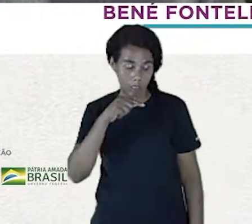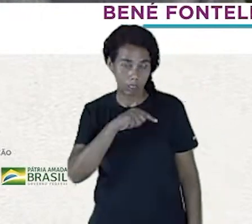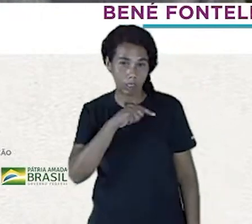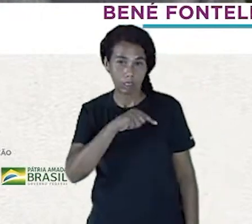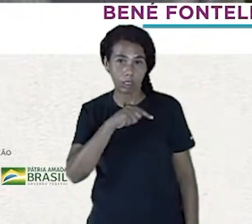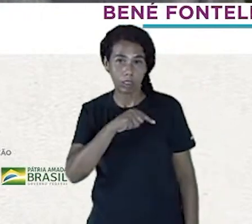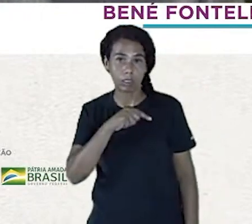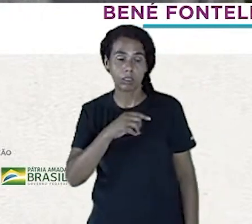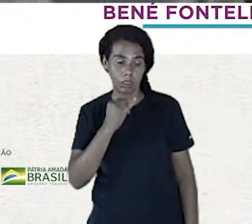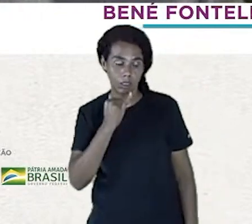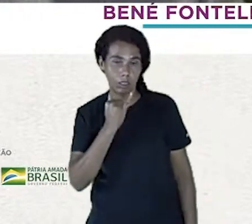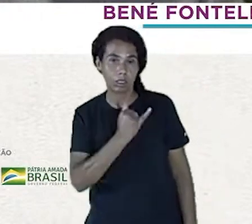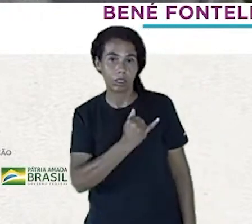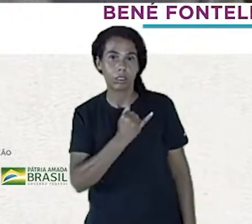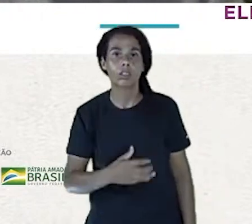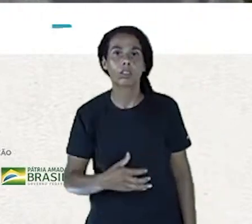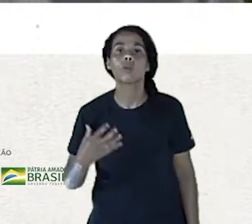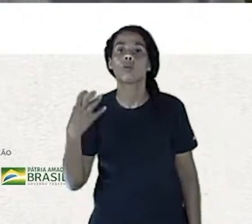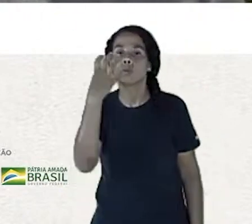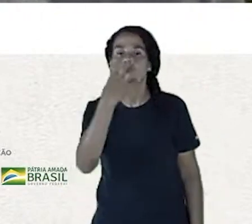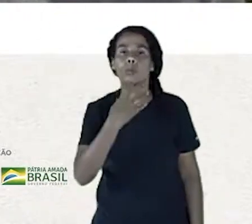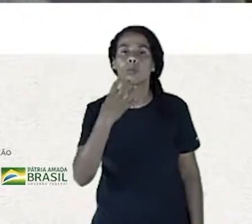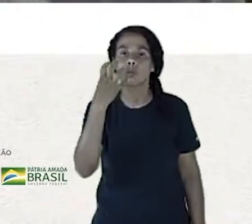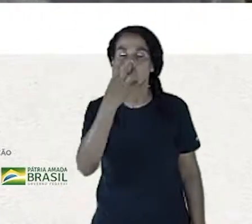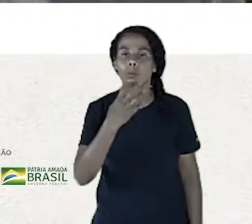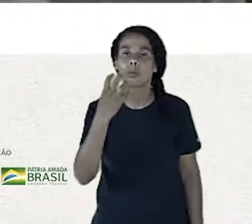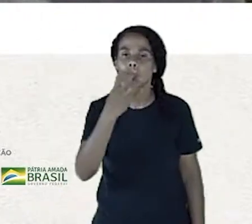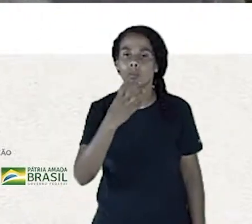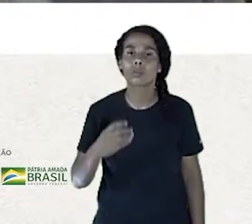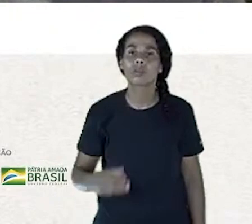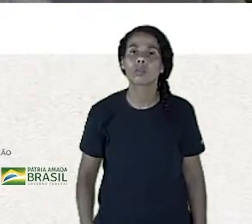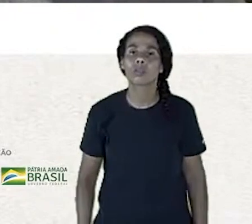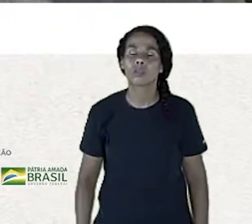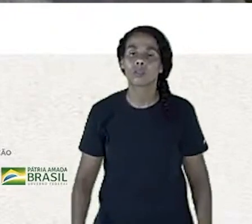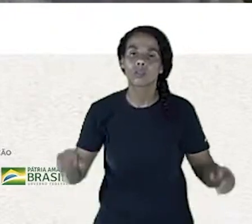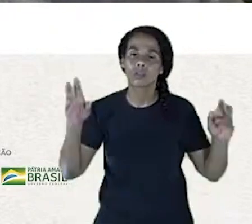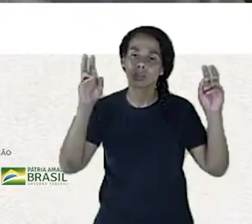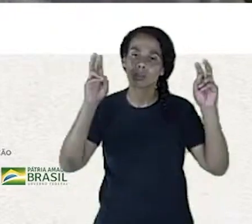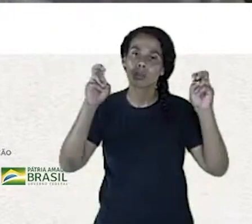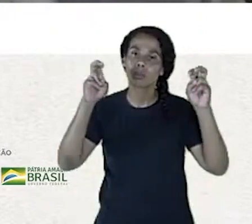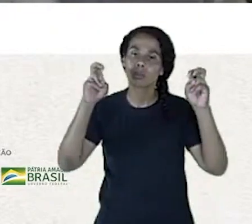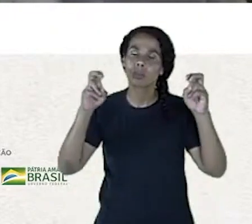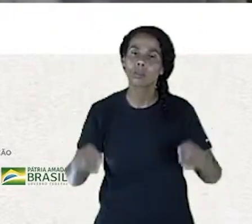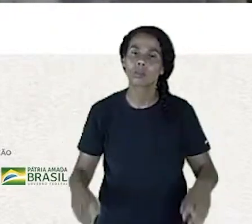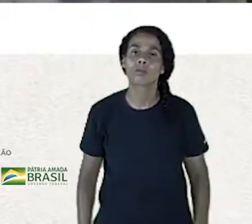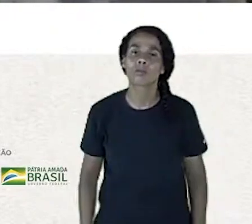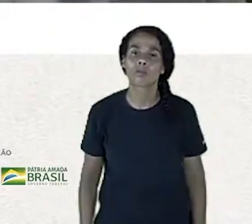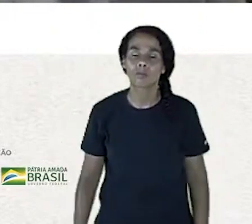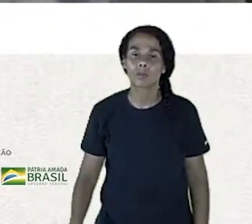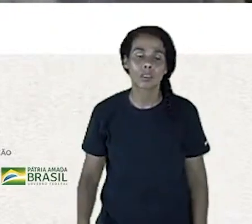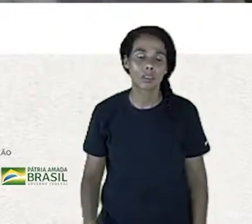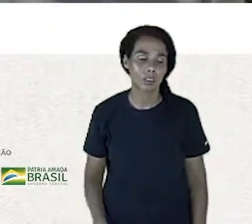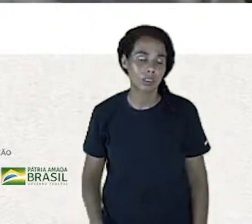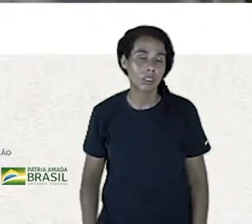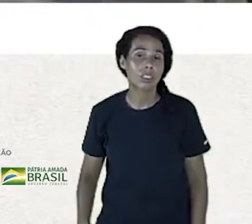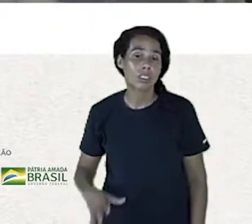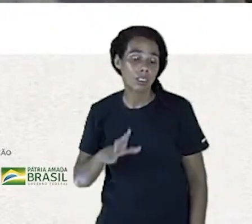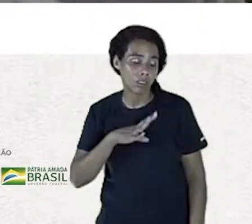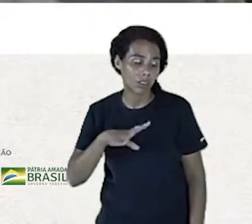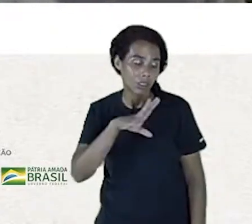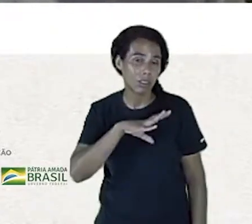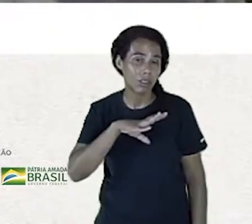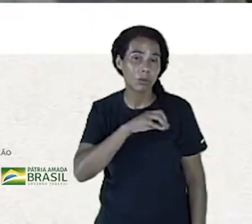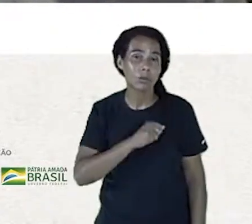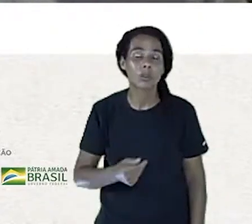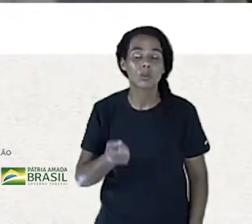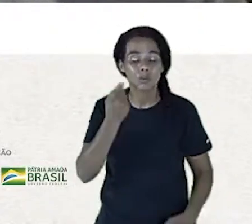música que ele não tem medo da morte. Nossa, essa música aí já me fez chorar. Já uma vez ele dedicou para mim no